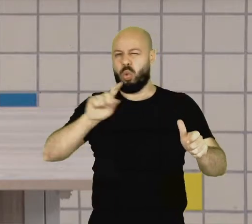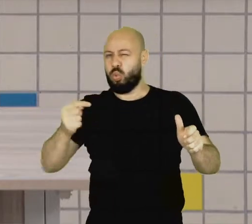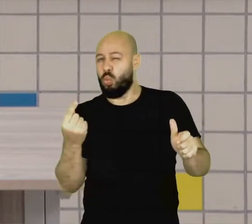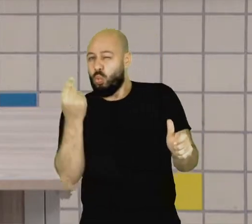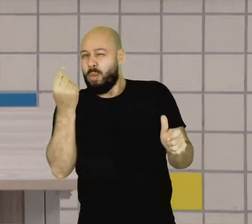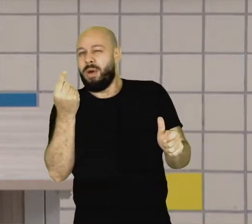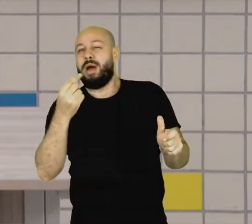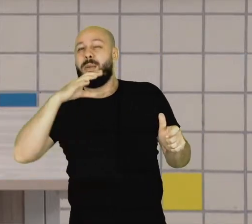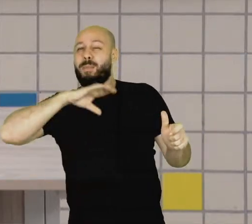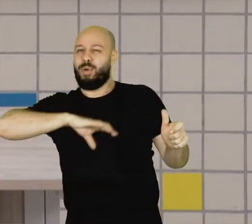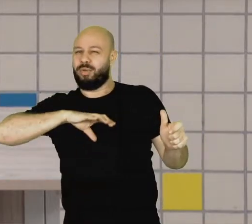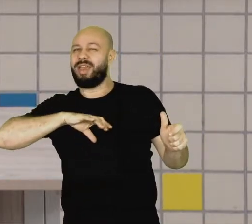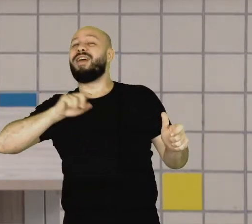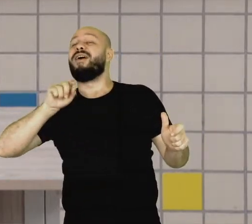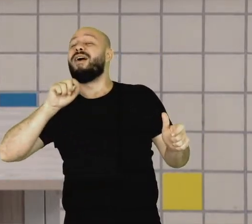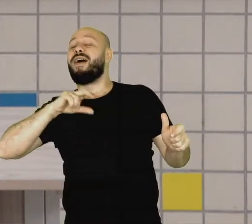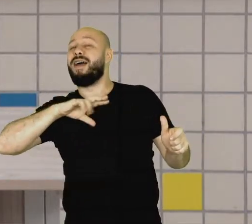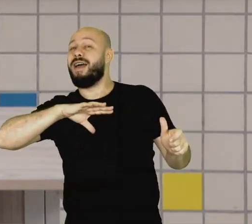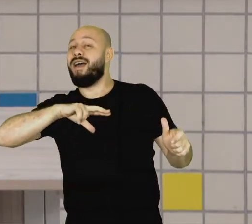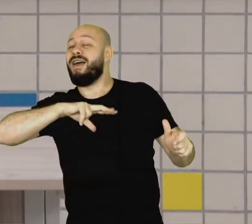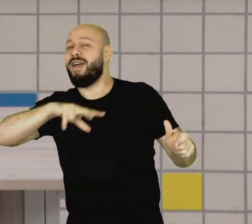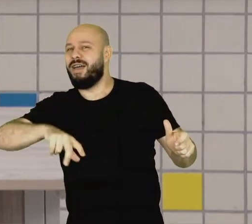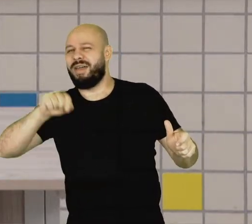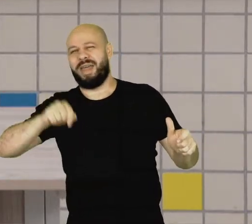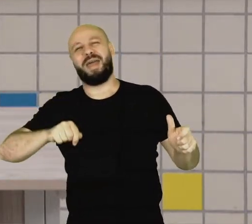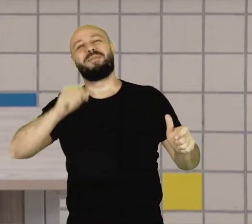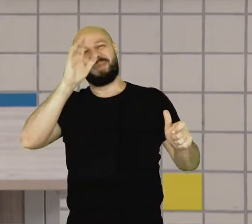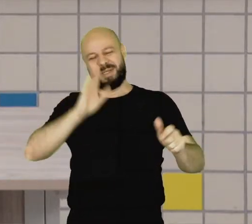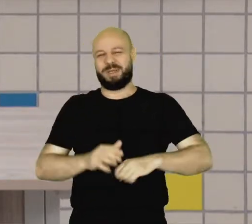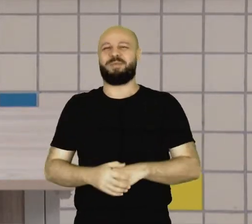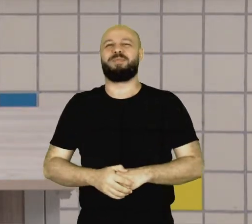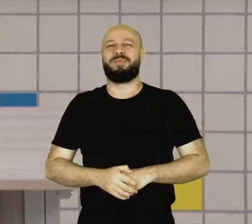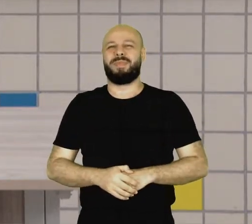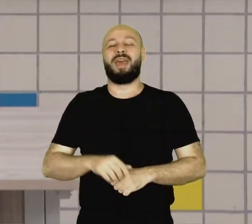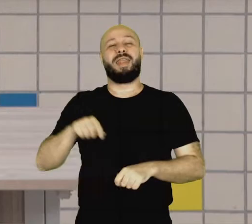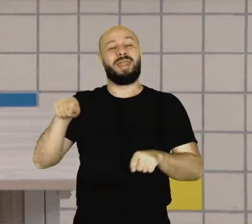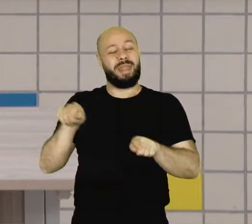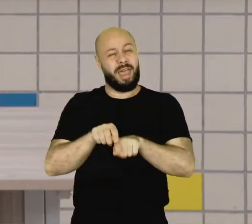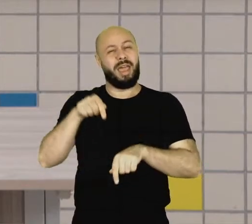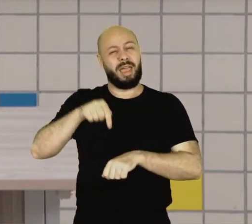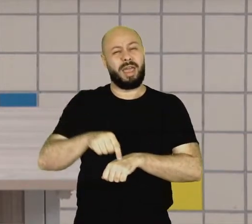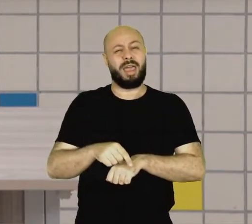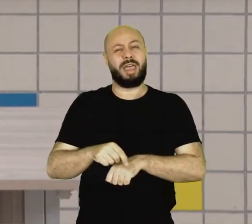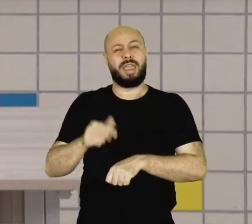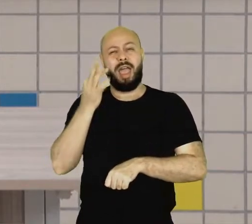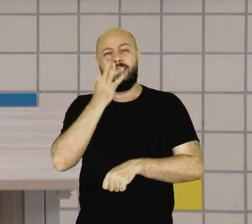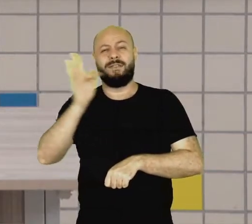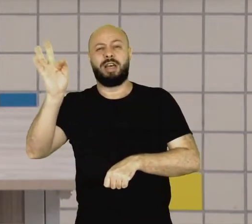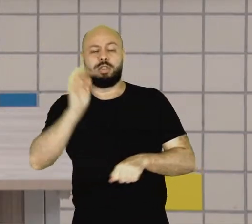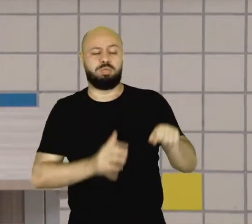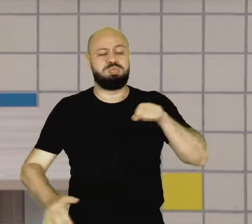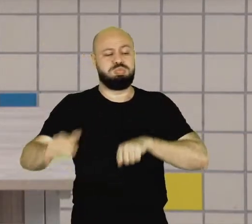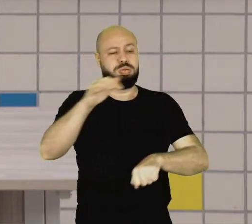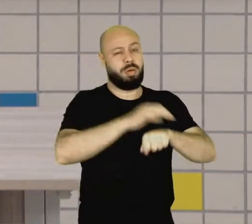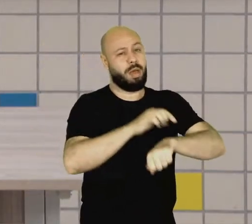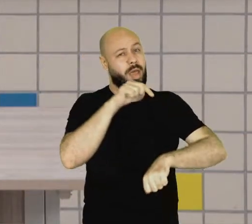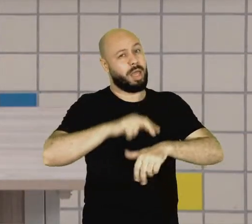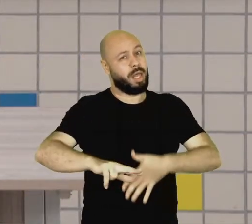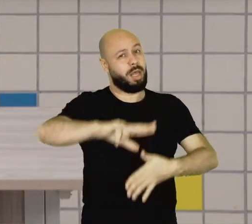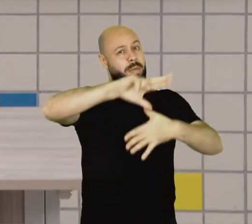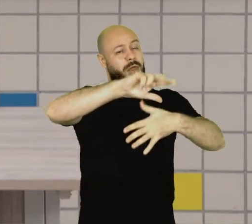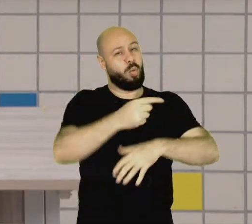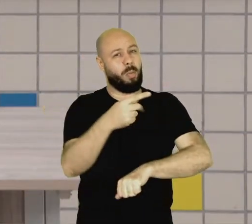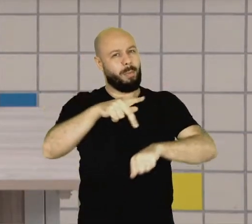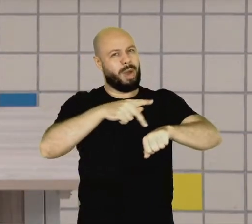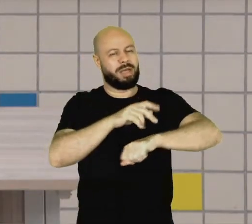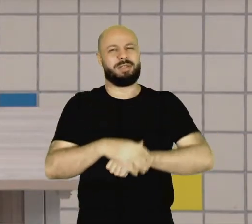uma colonização francesa aqui na América Latina, ok? Um fator da América Latina